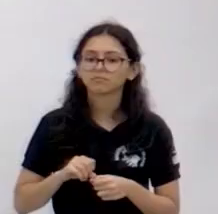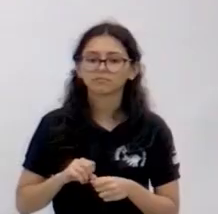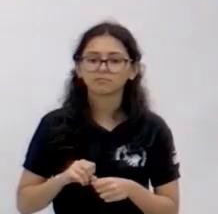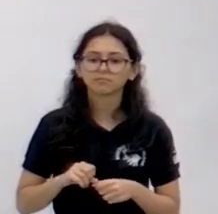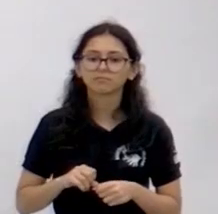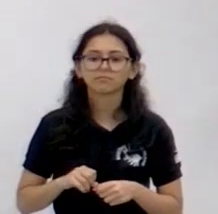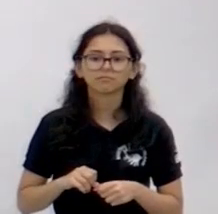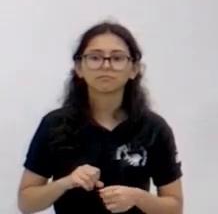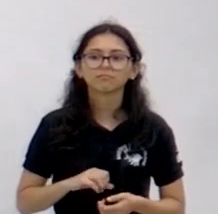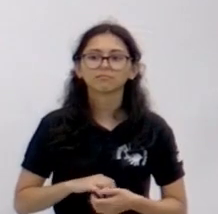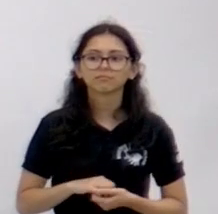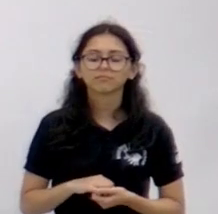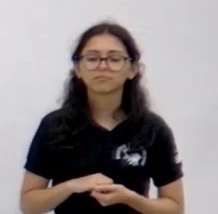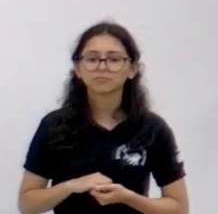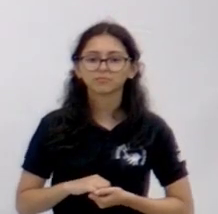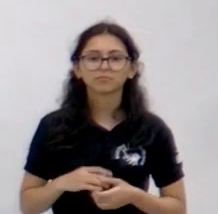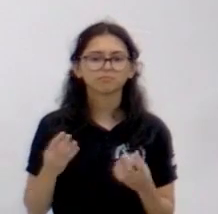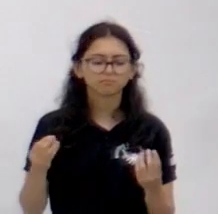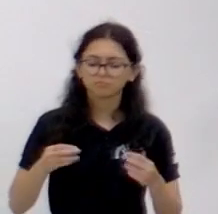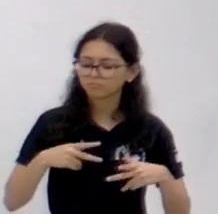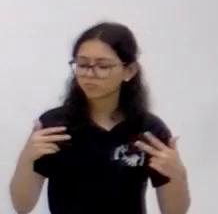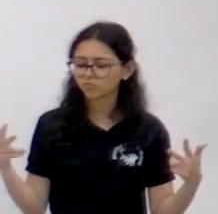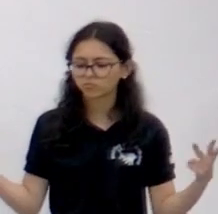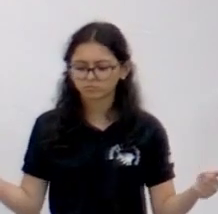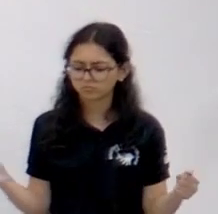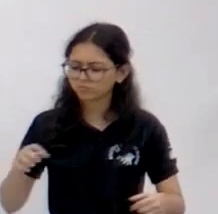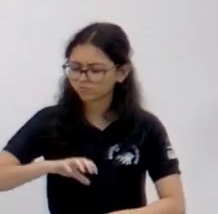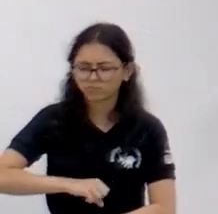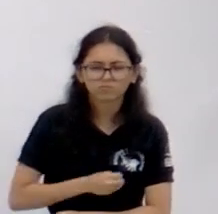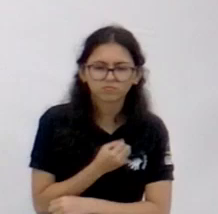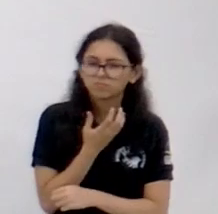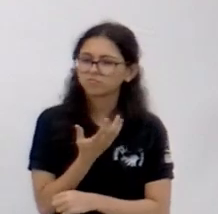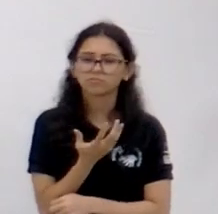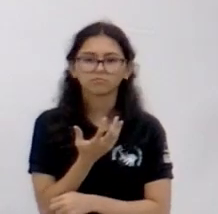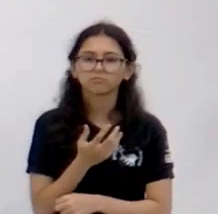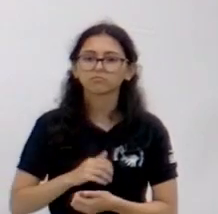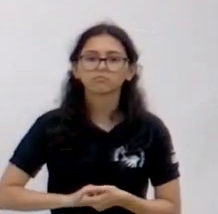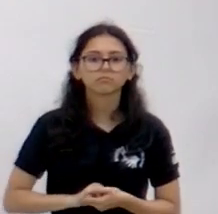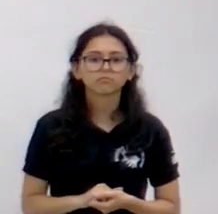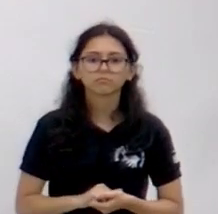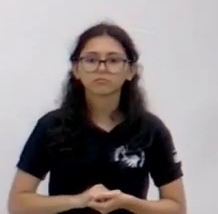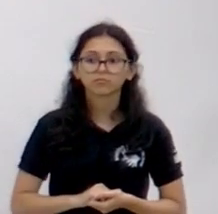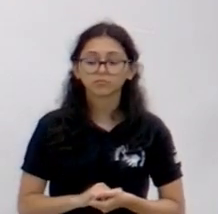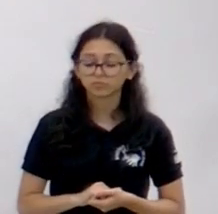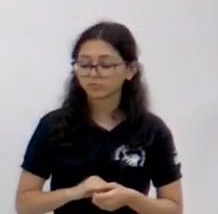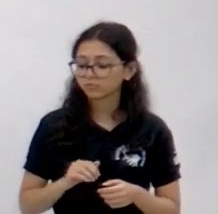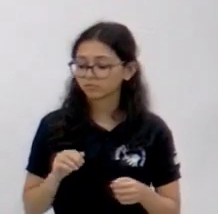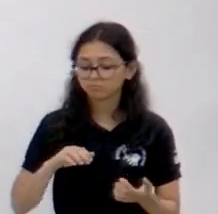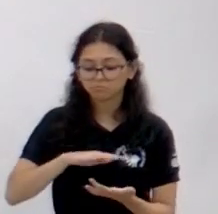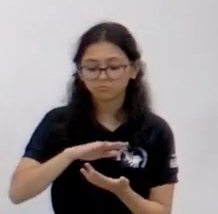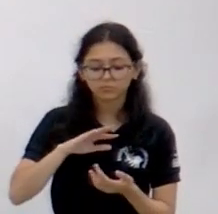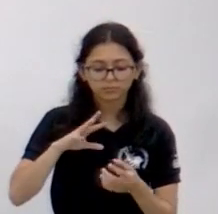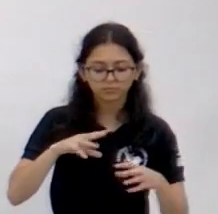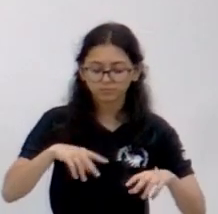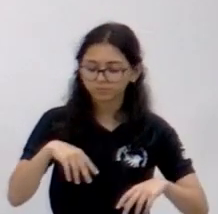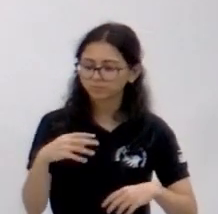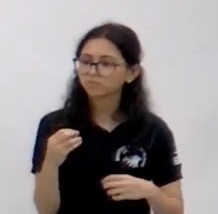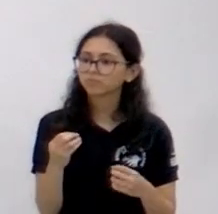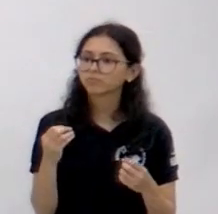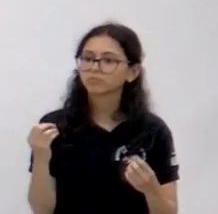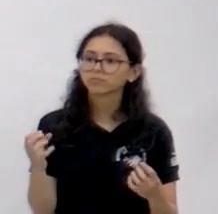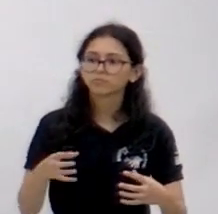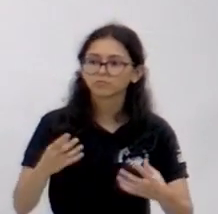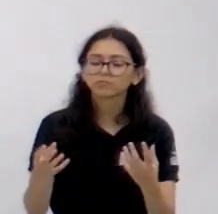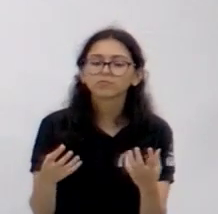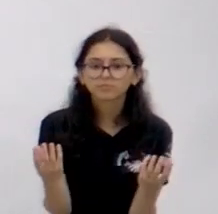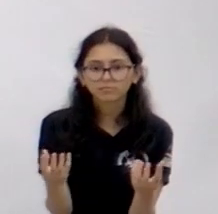soltou as raposas pela plantação dos midianitas e queimou toda a plantação dos midianitas. Mas aí está um outro fato